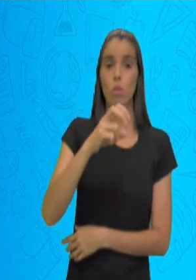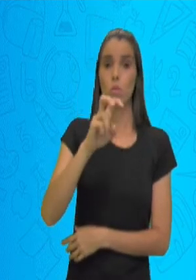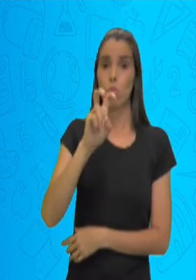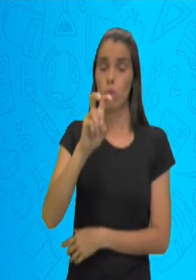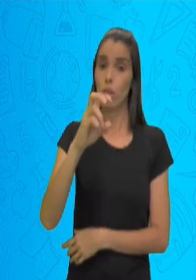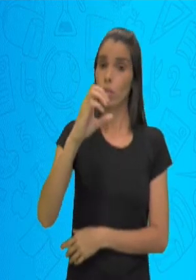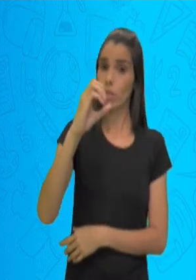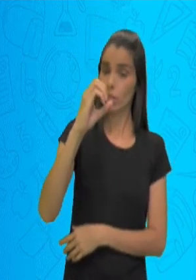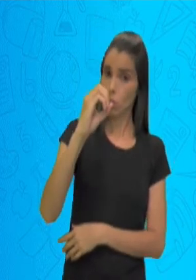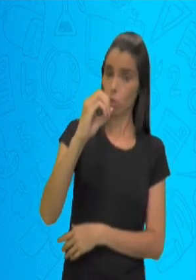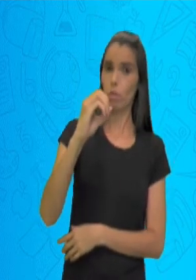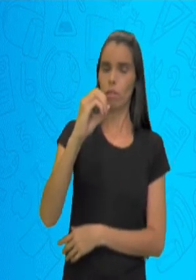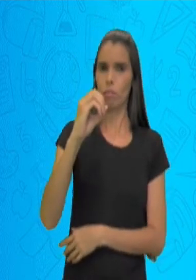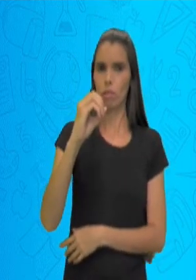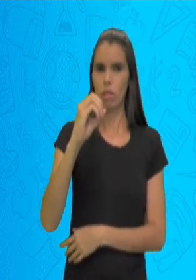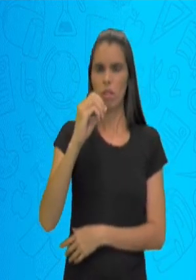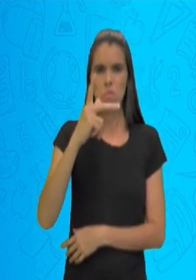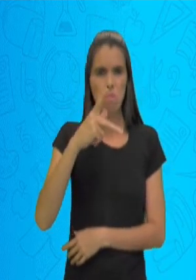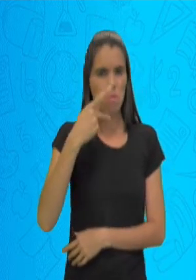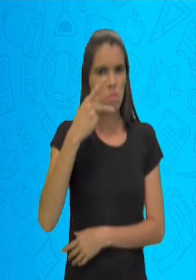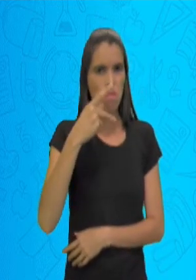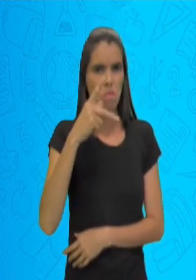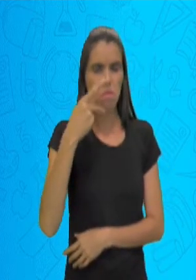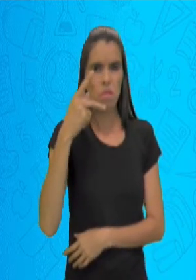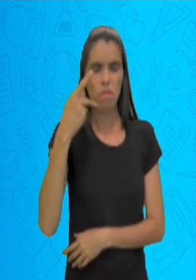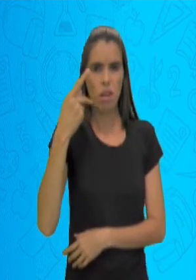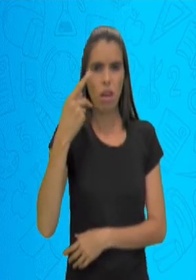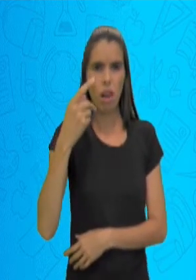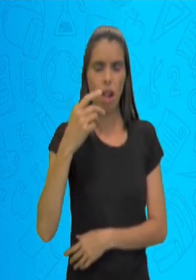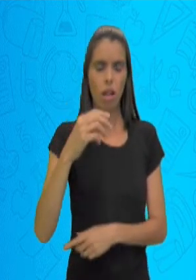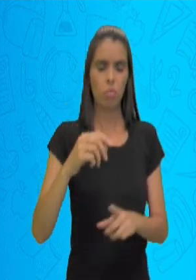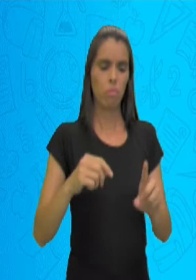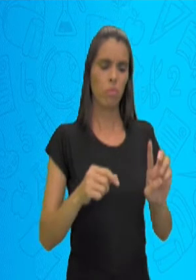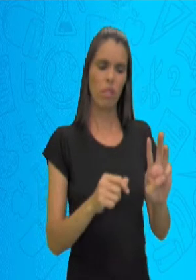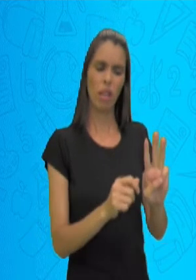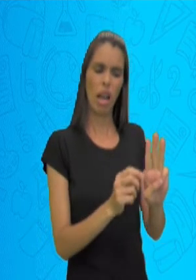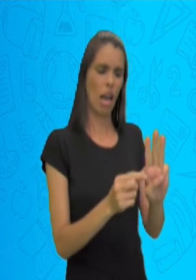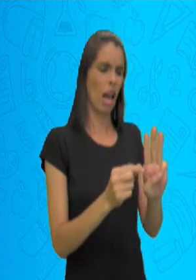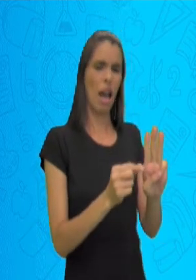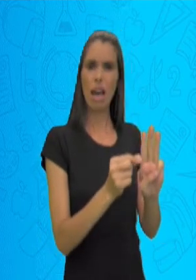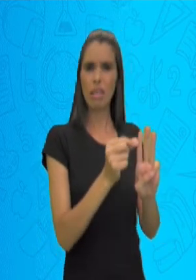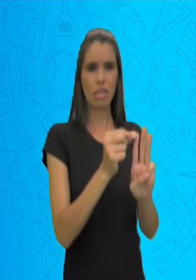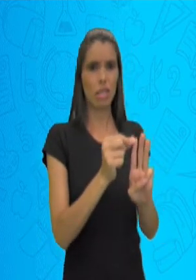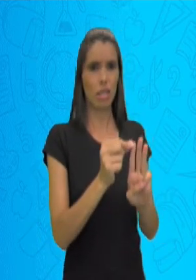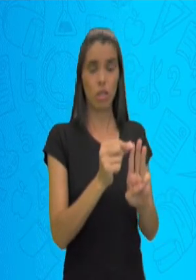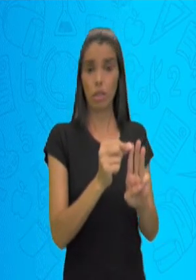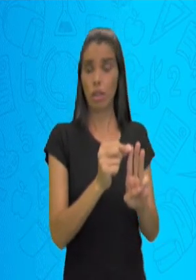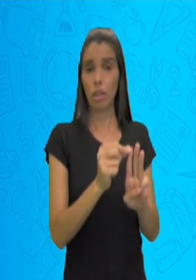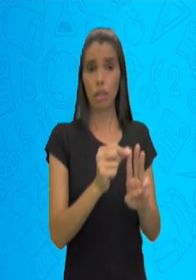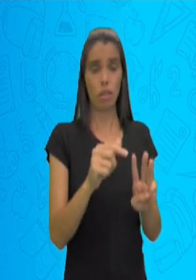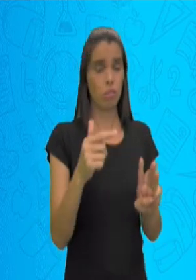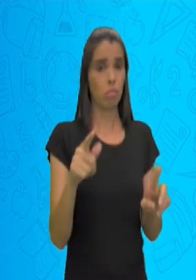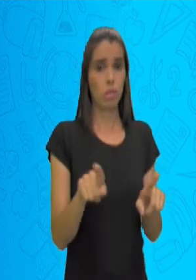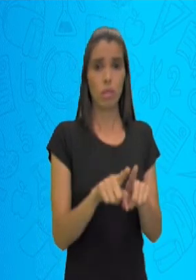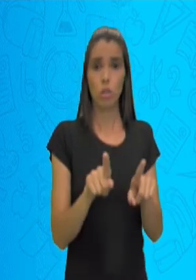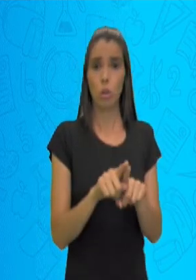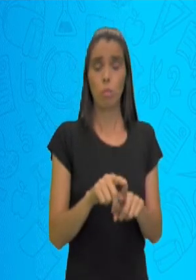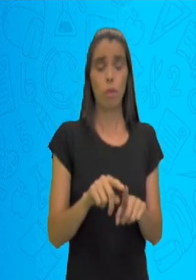1050. Eu não vou falar nem a centena e nem a unidade aqui, porque está zerado, mas eu vou ler